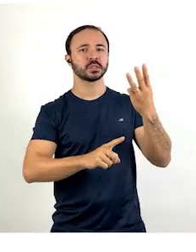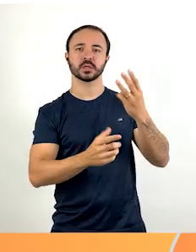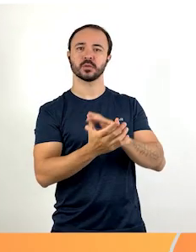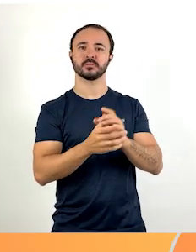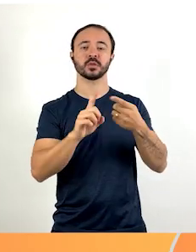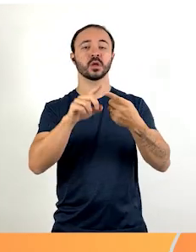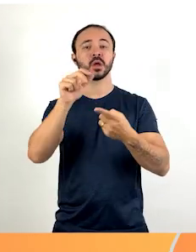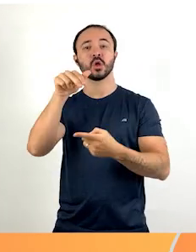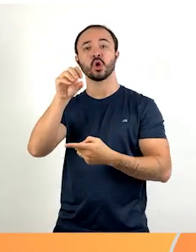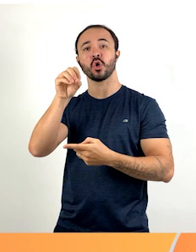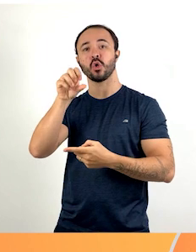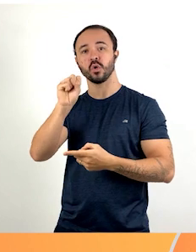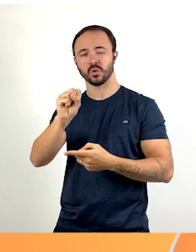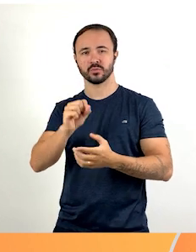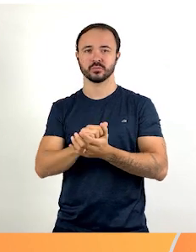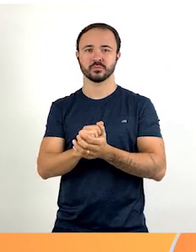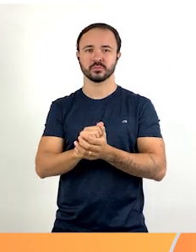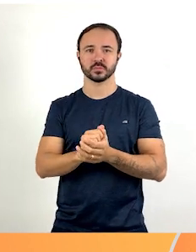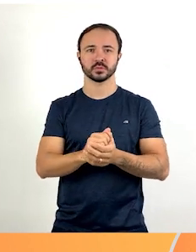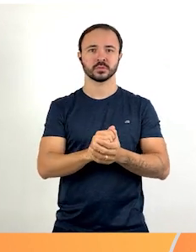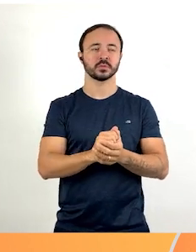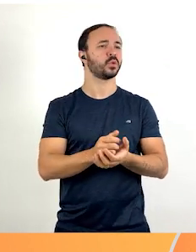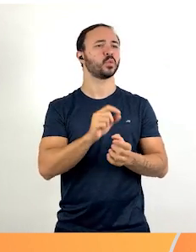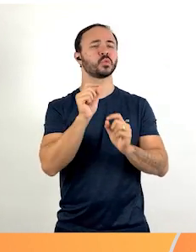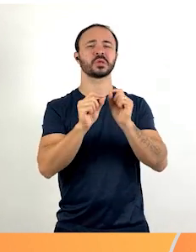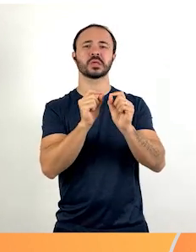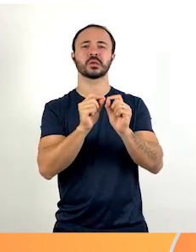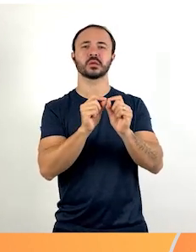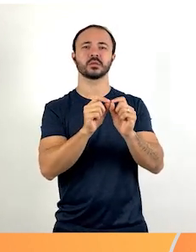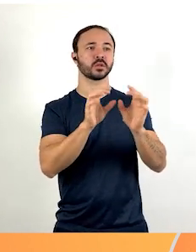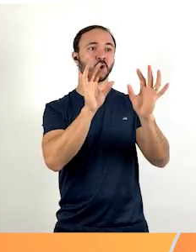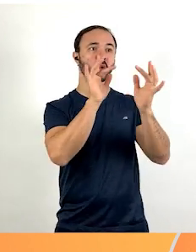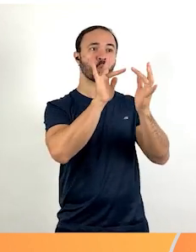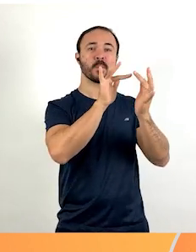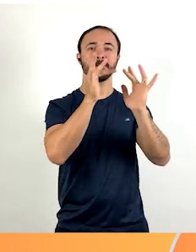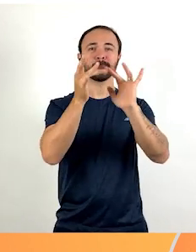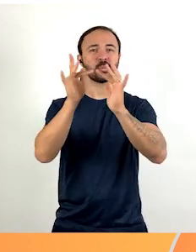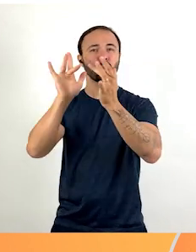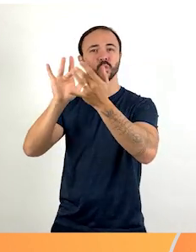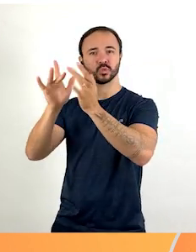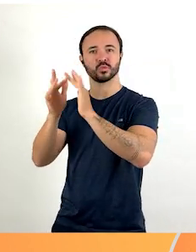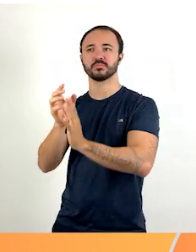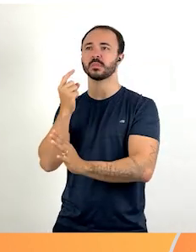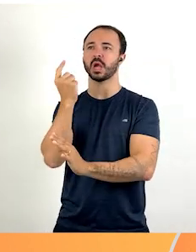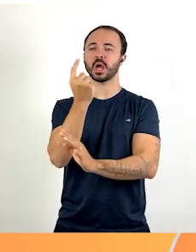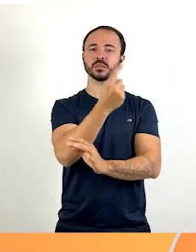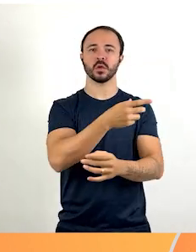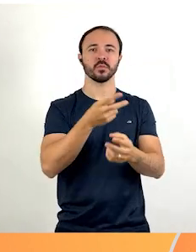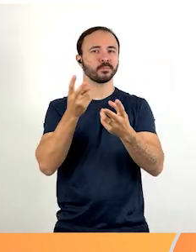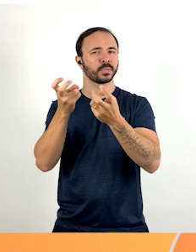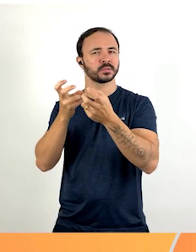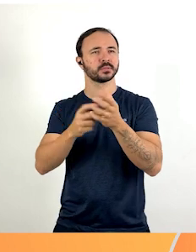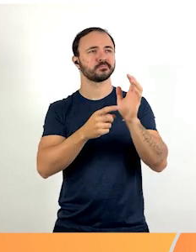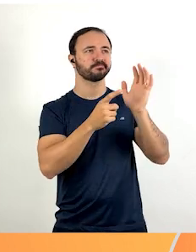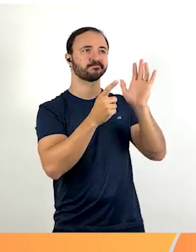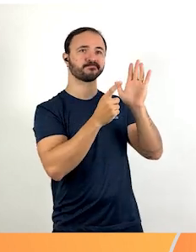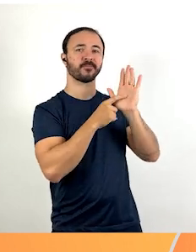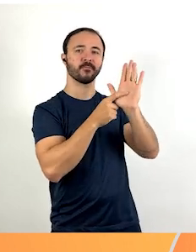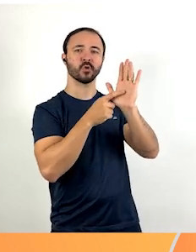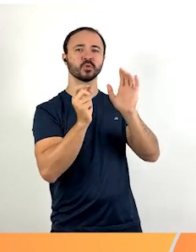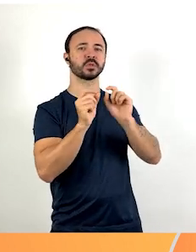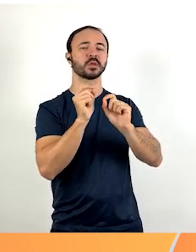malhas. Os nós são os pontos do circuito que ligam dois ou mais ramos. Observe na imagem a representação de um